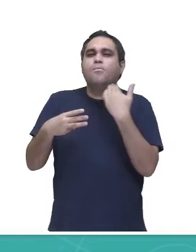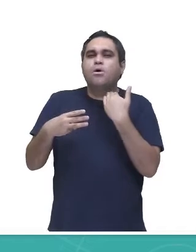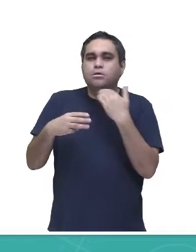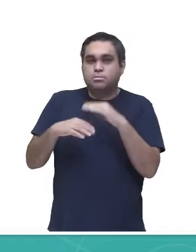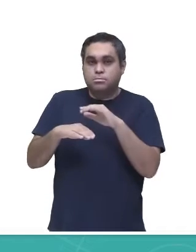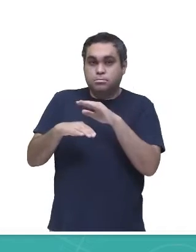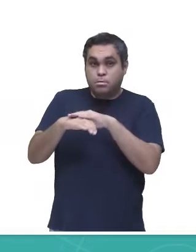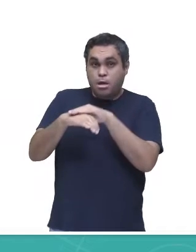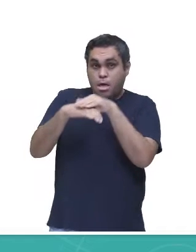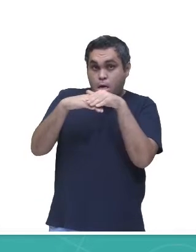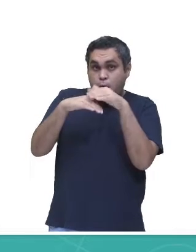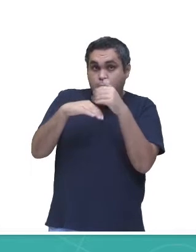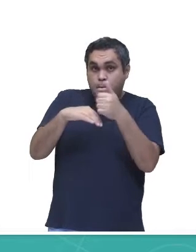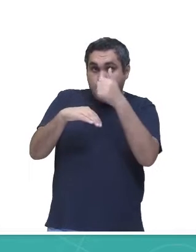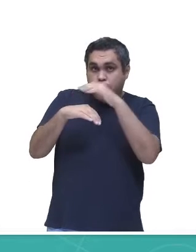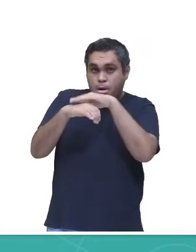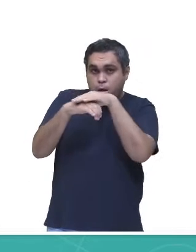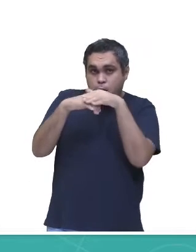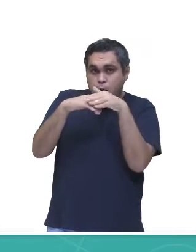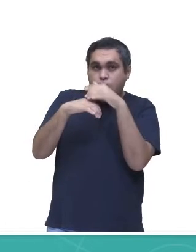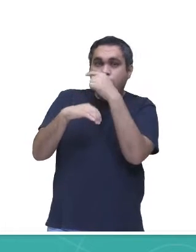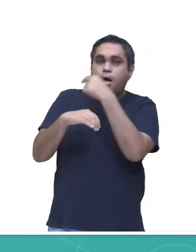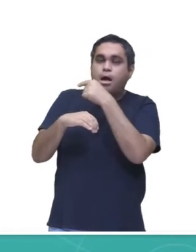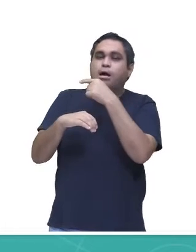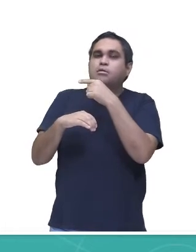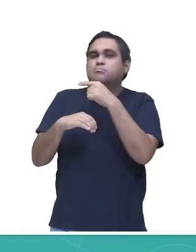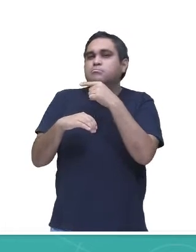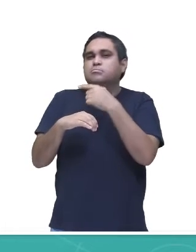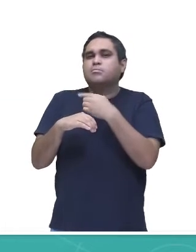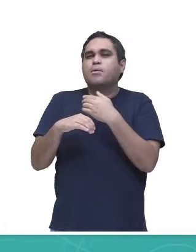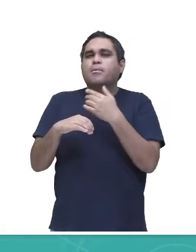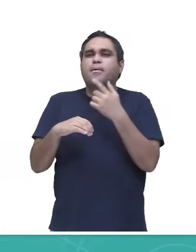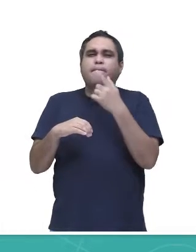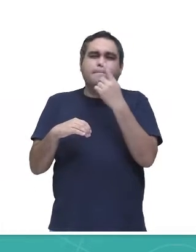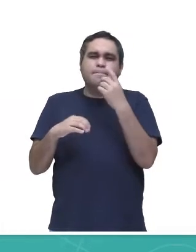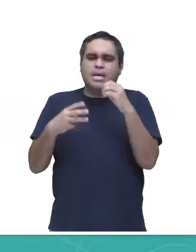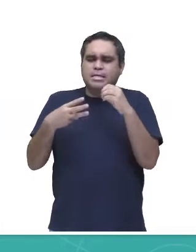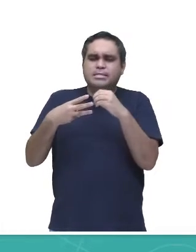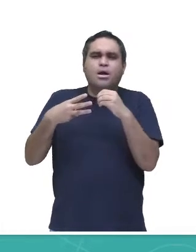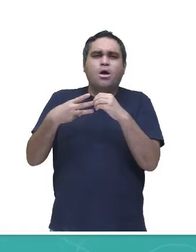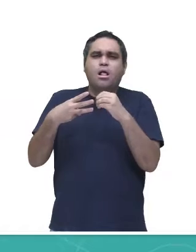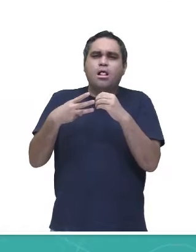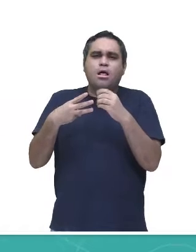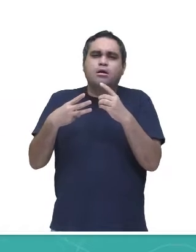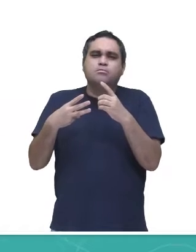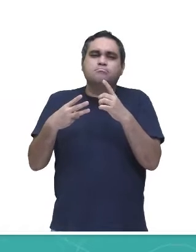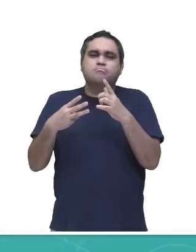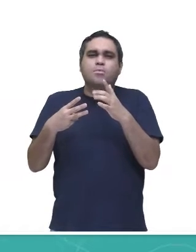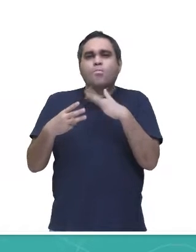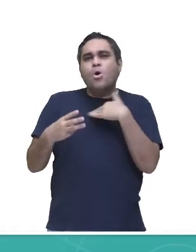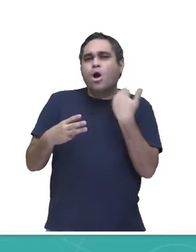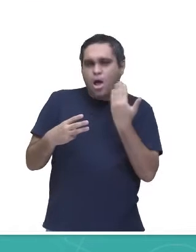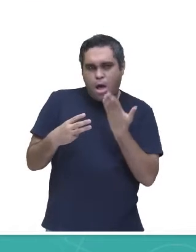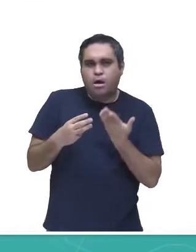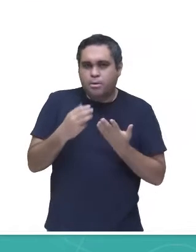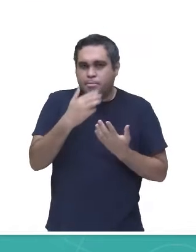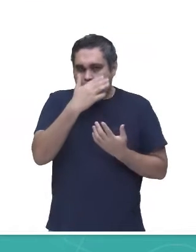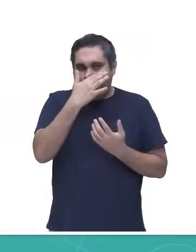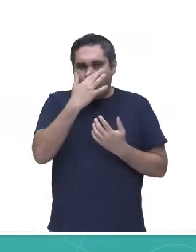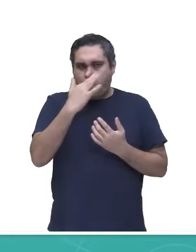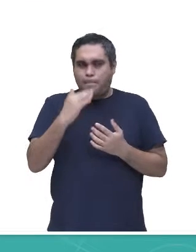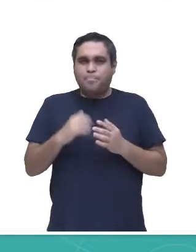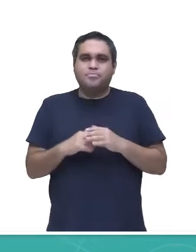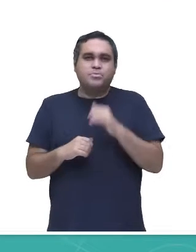e ela vai ser formada por células mortas, né? Aquelas células que perderam a sua função ali, vamos dizer assim, chegou no seu